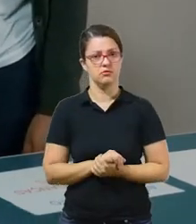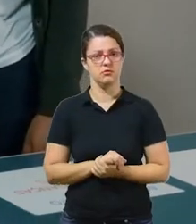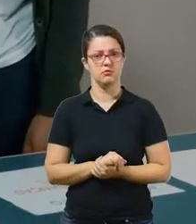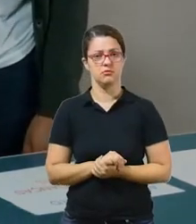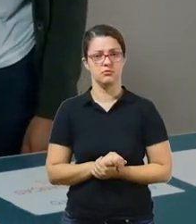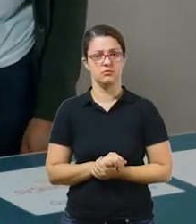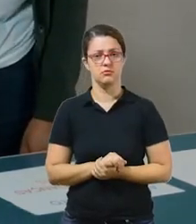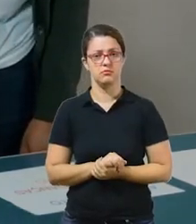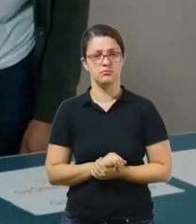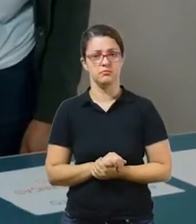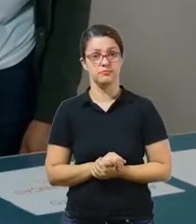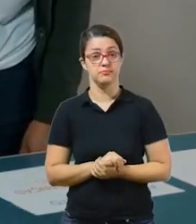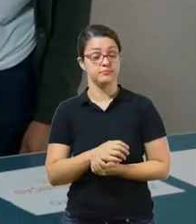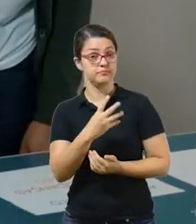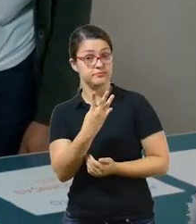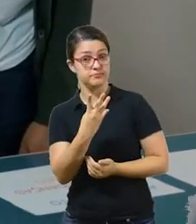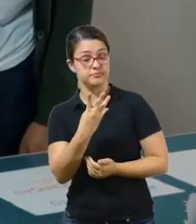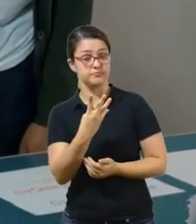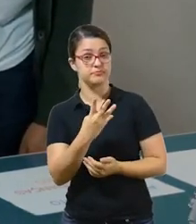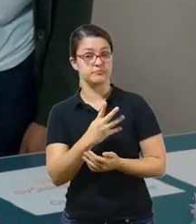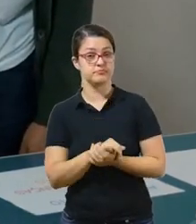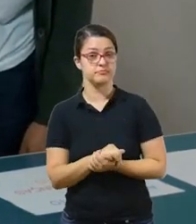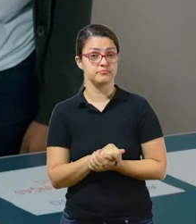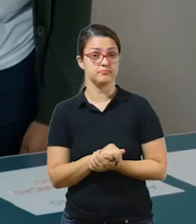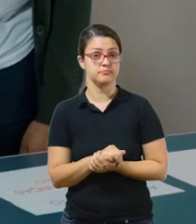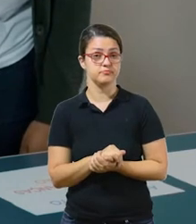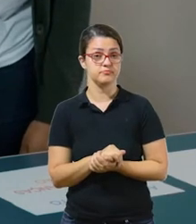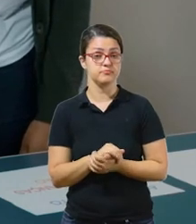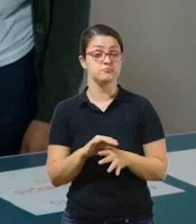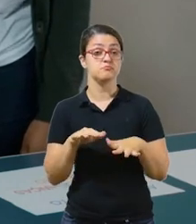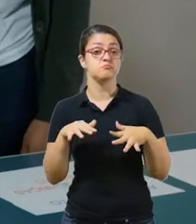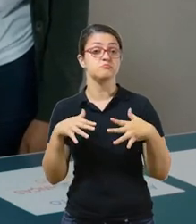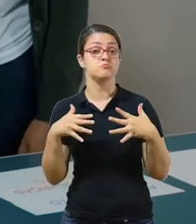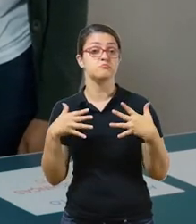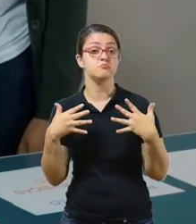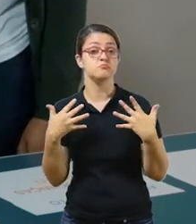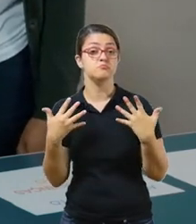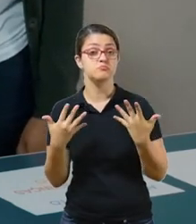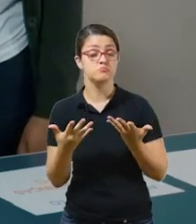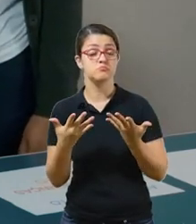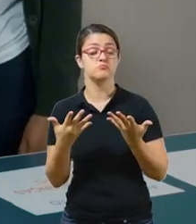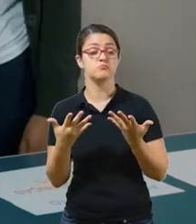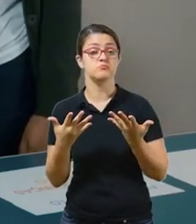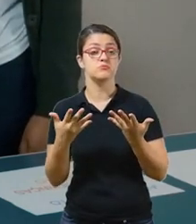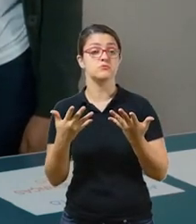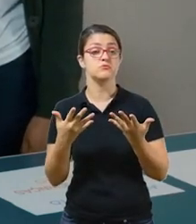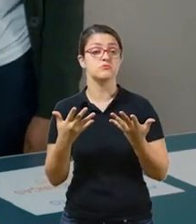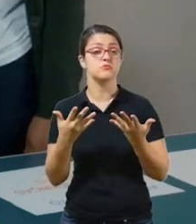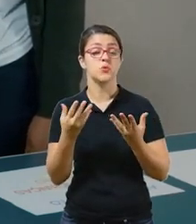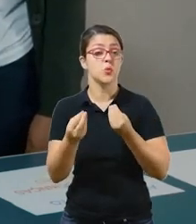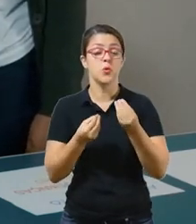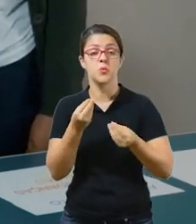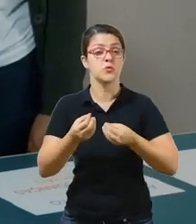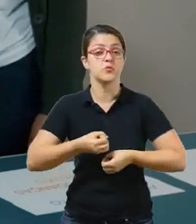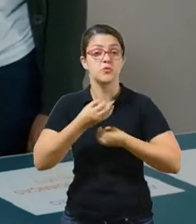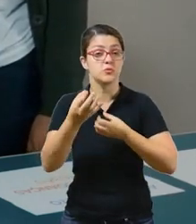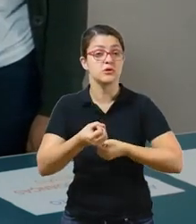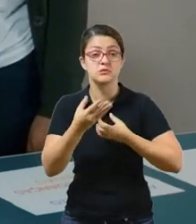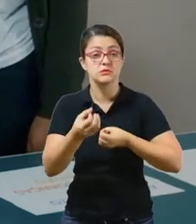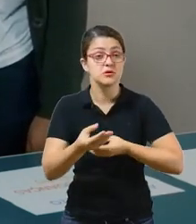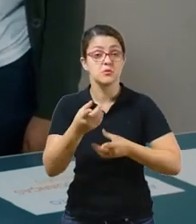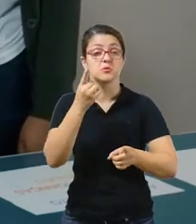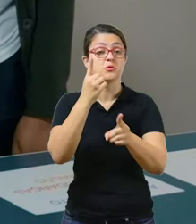tem. No 4, quais são os meios pelos quais podemos obter informações? Onde a gente